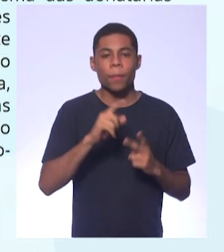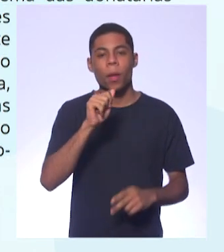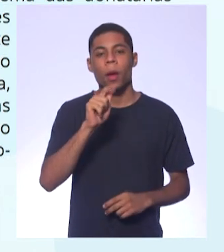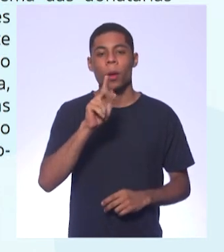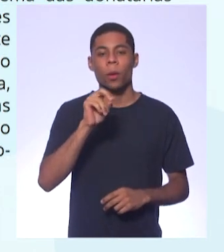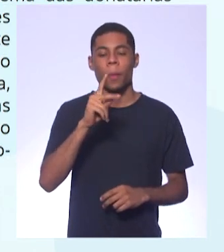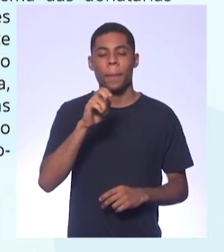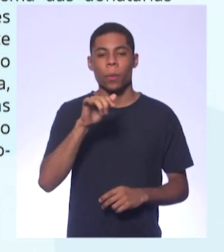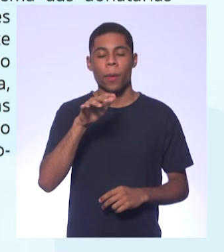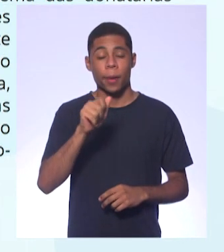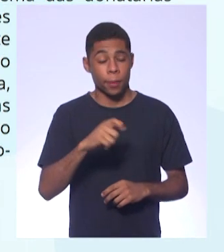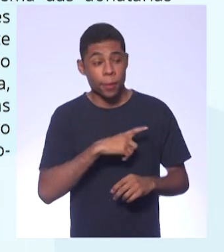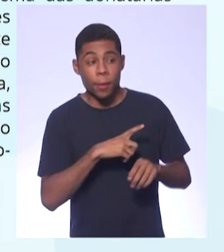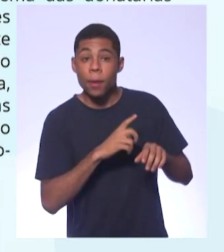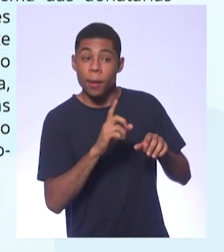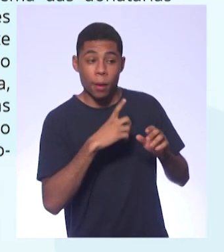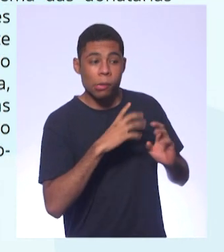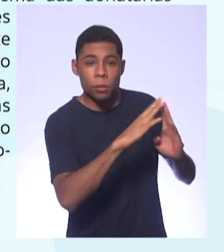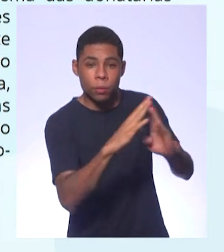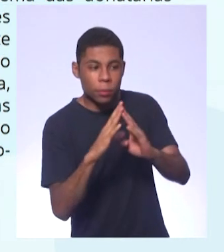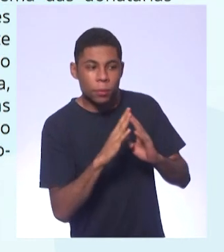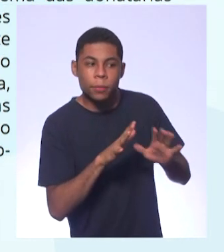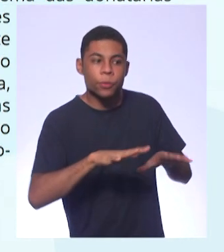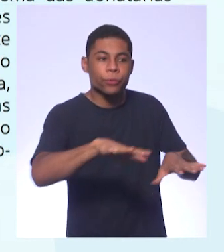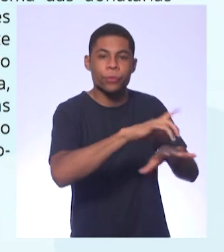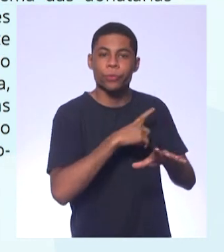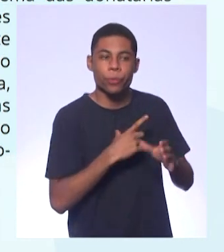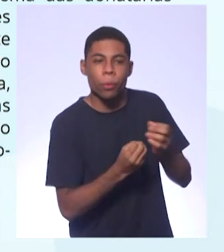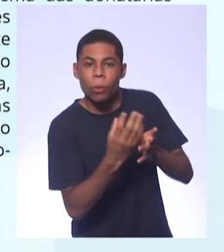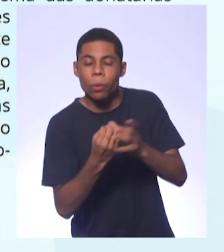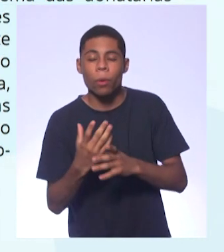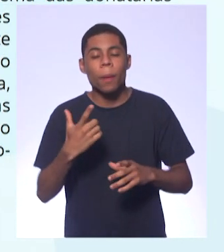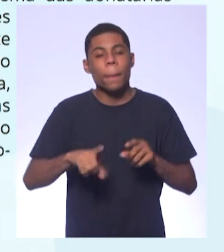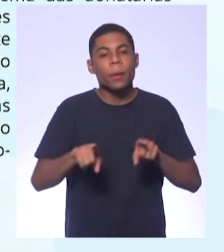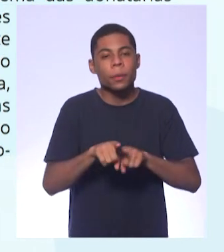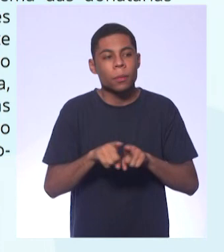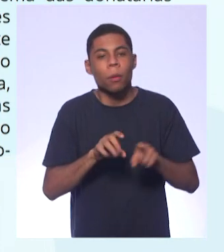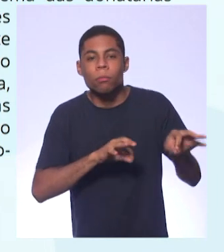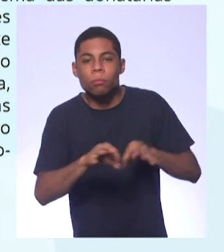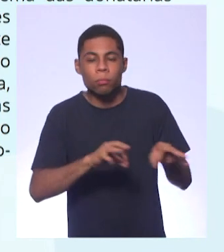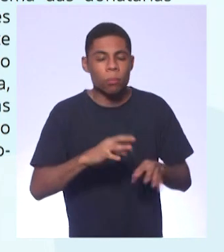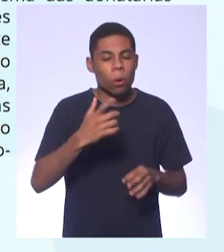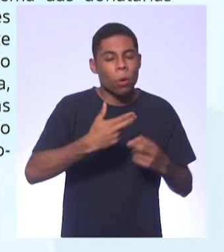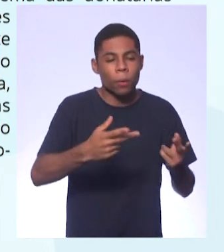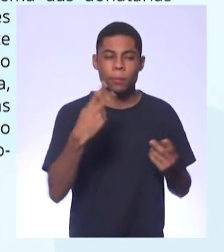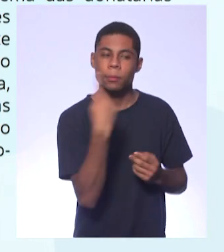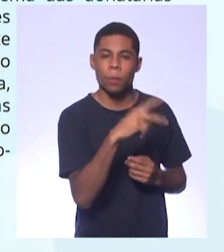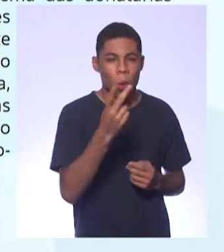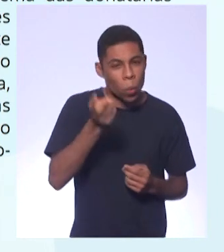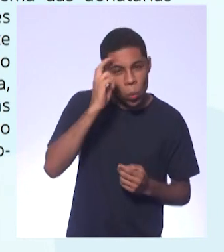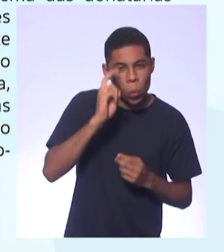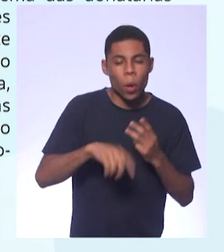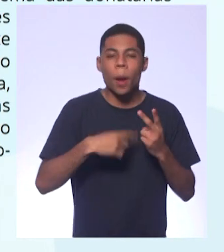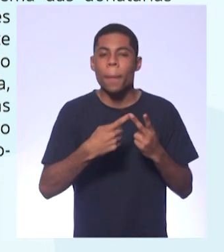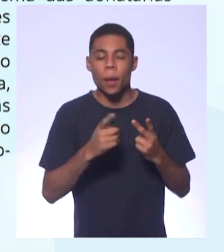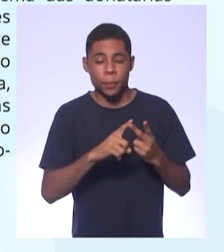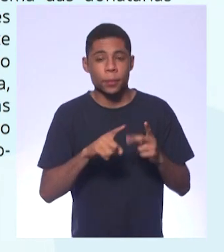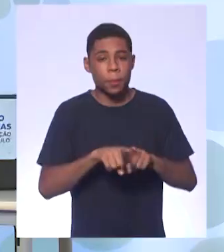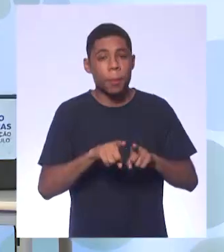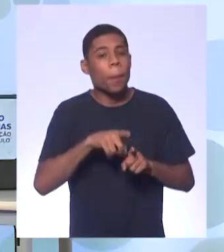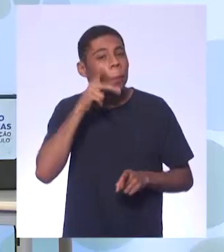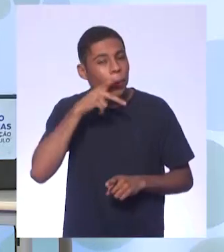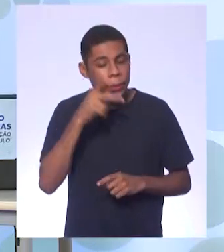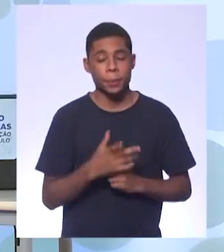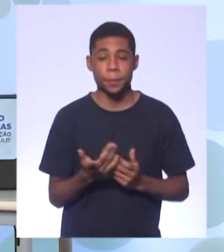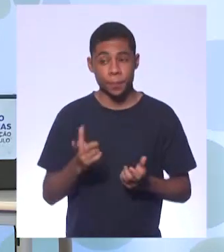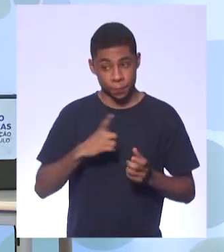vilas e o exercício das atividades jurídicas, políticas e culturais. Então, logicamente, né, o reinado